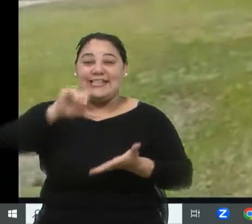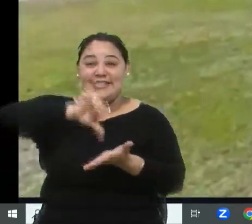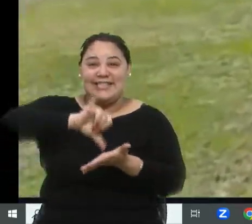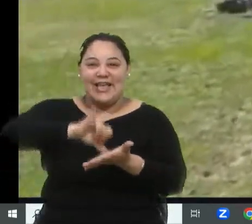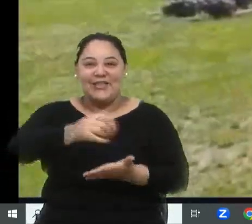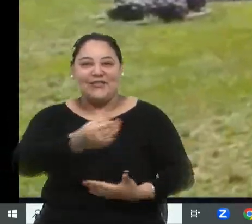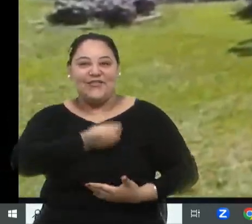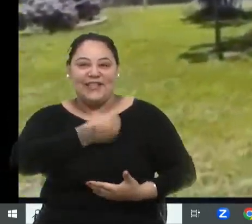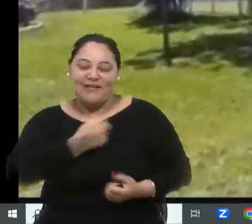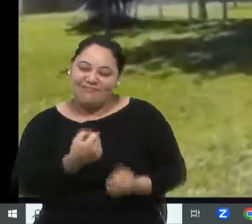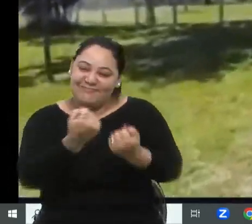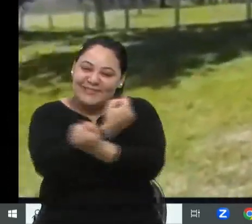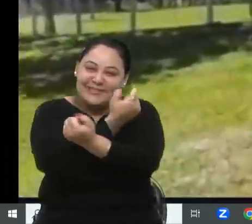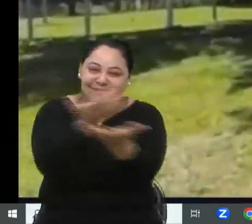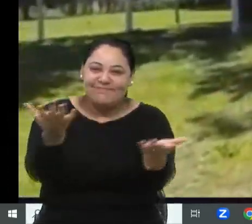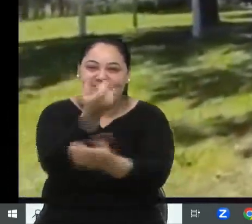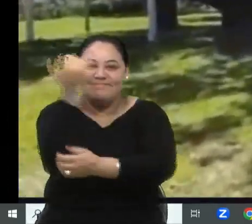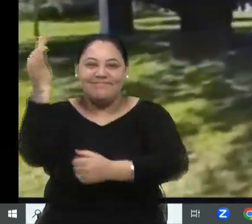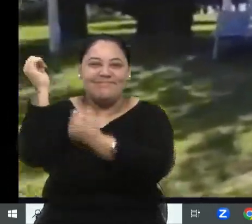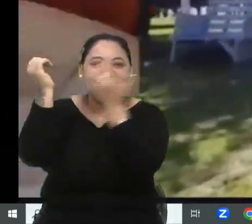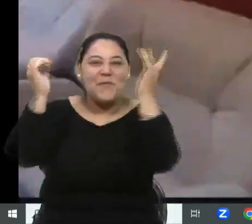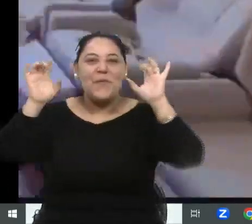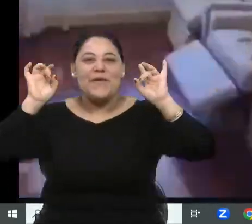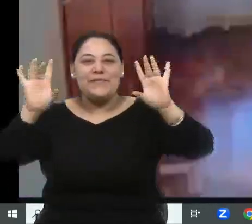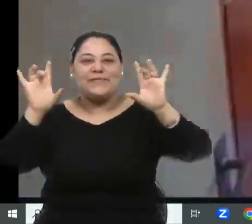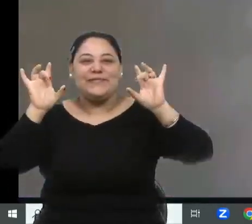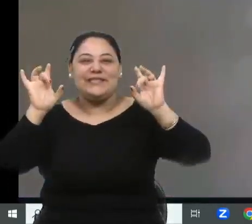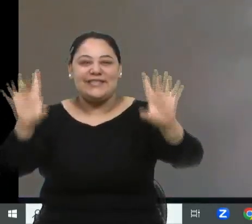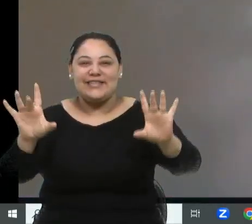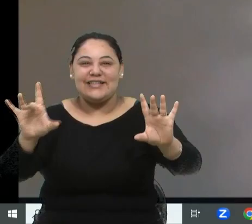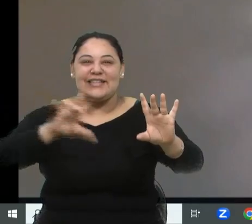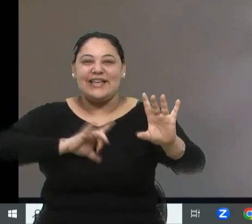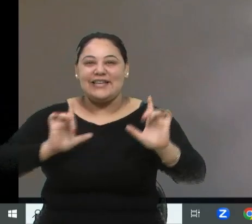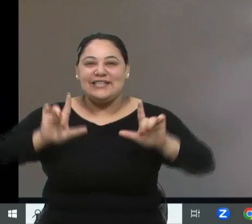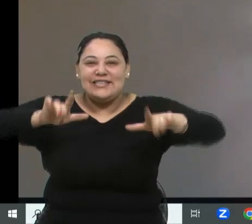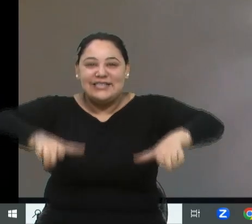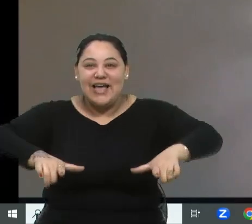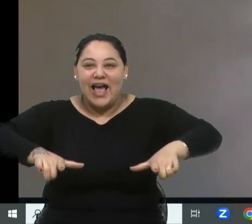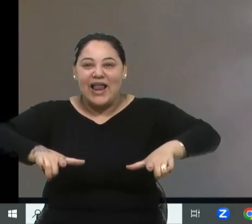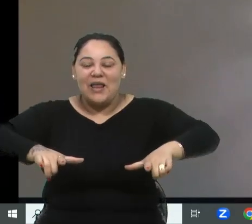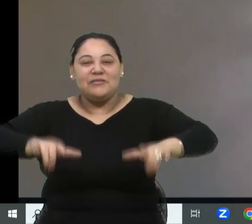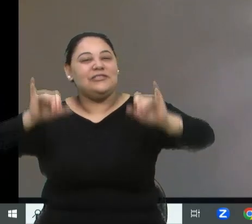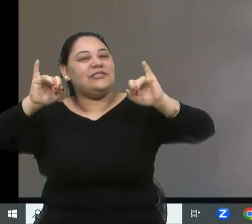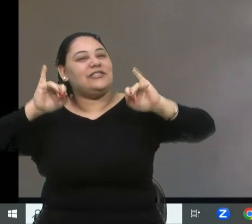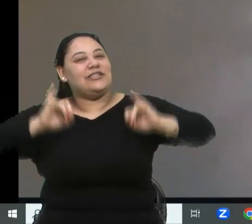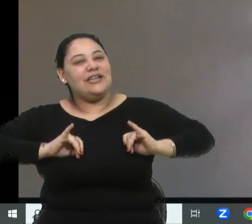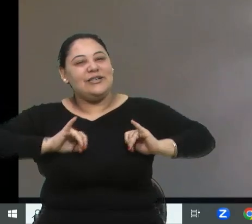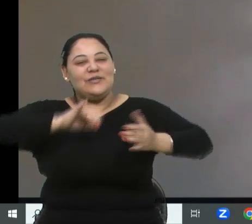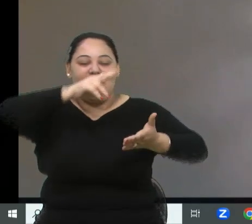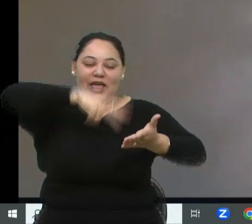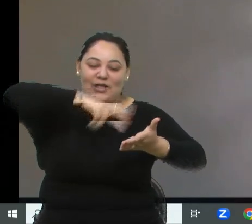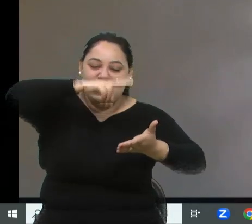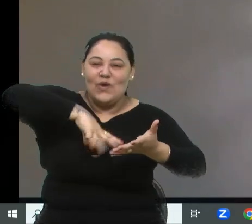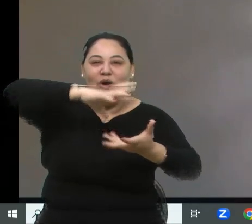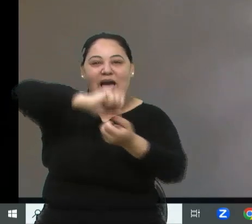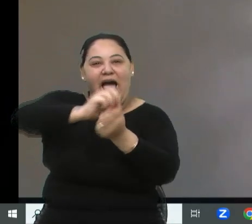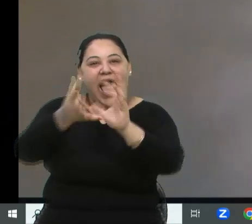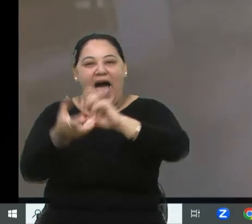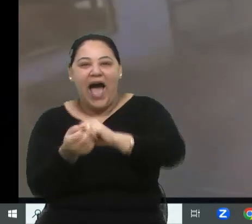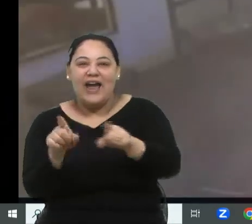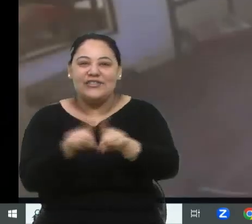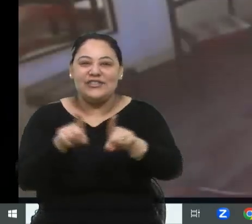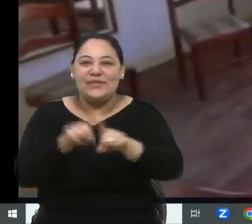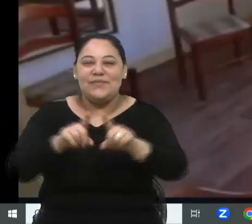oferece um espaço especial, com um amplo jardim, salas de recreação para leitura, arte,